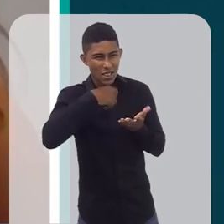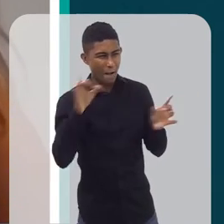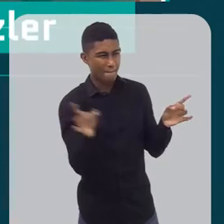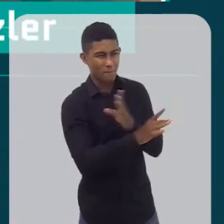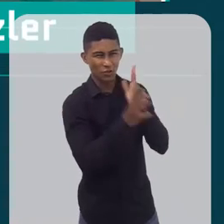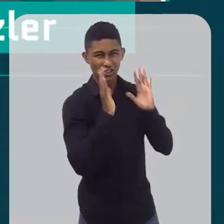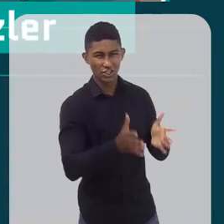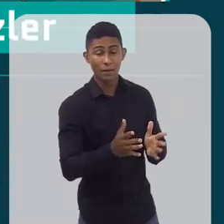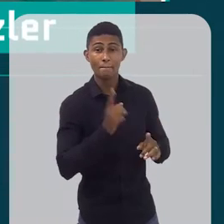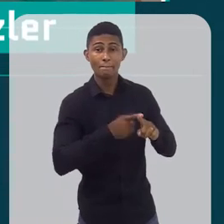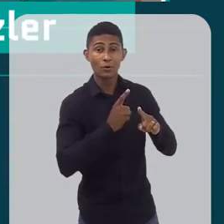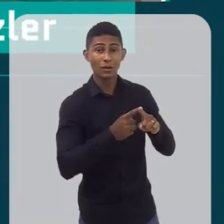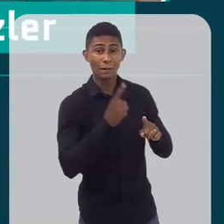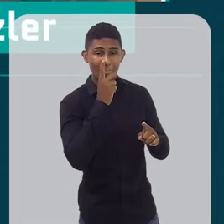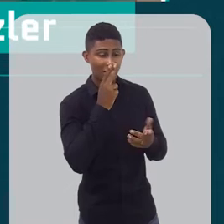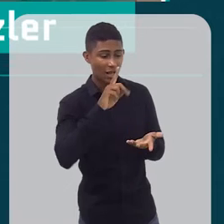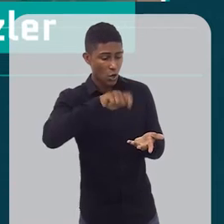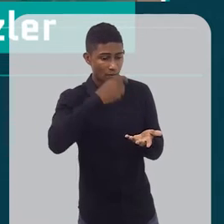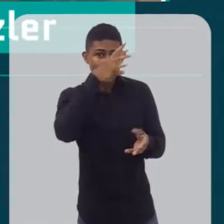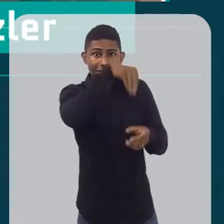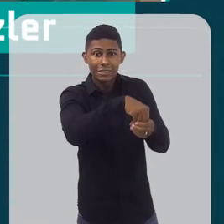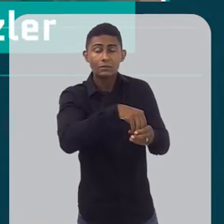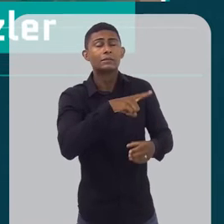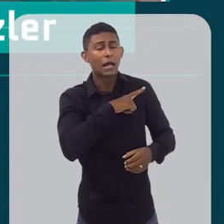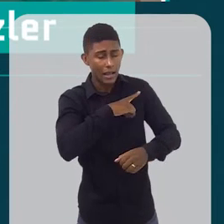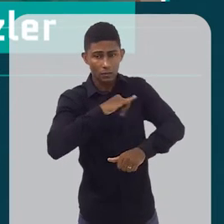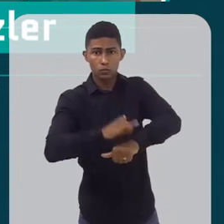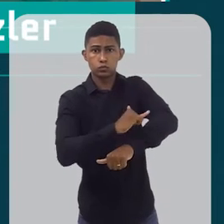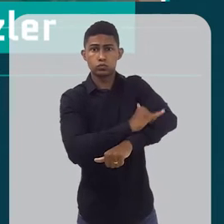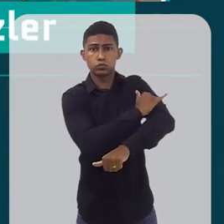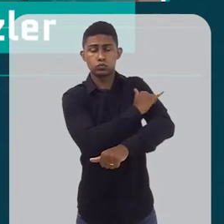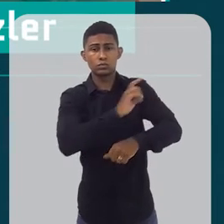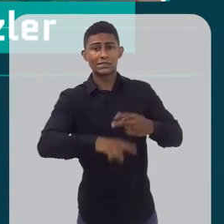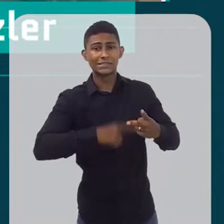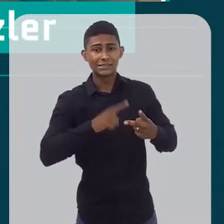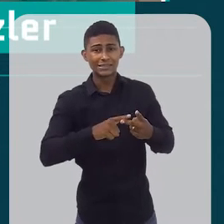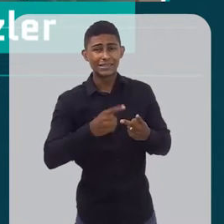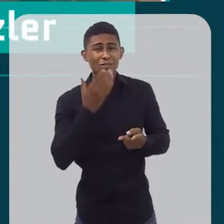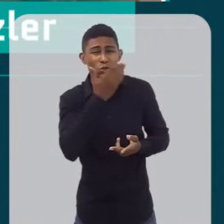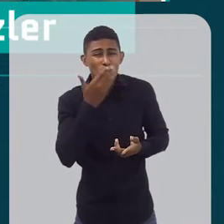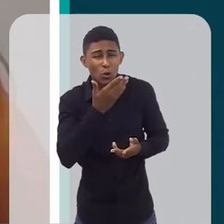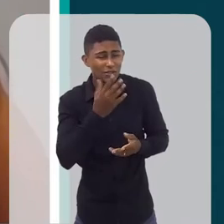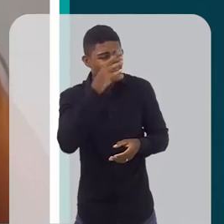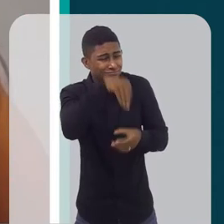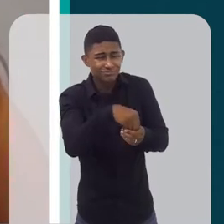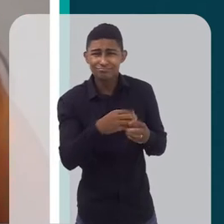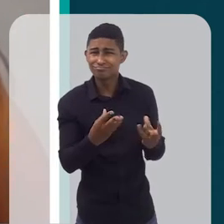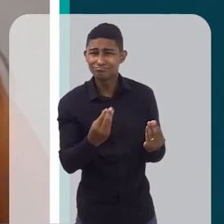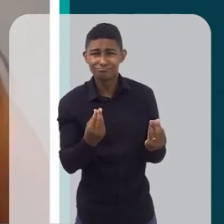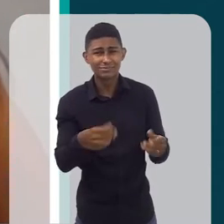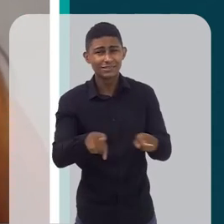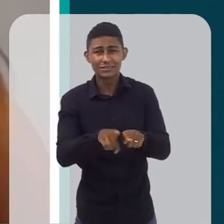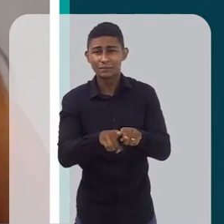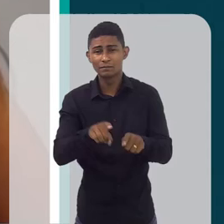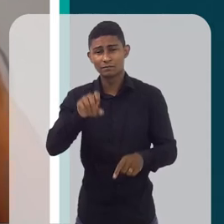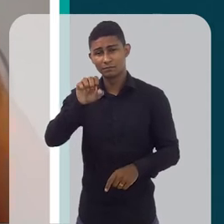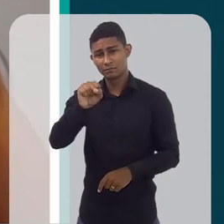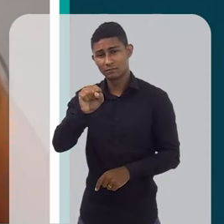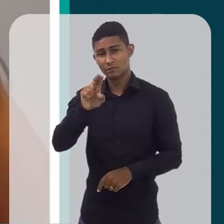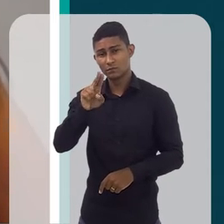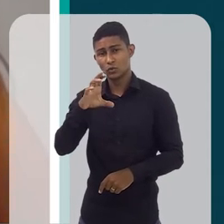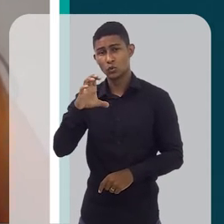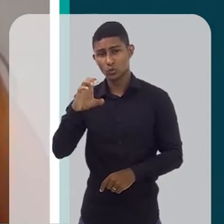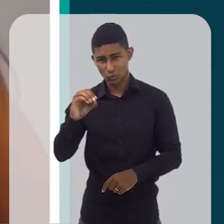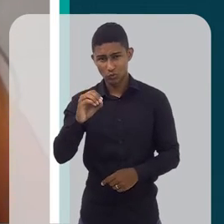são muito ricos em gordura, rico em açúcar, então sucos de caixa, isso tudo é muito,